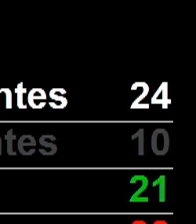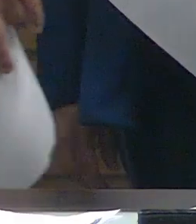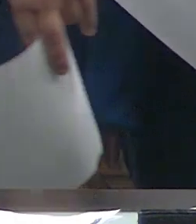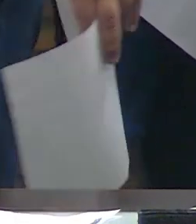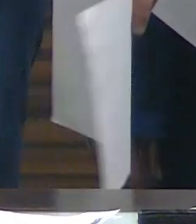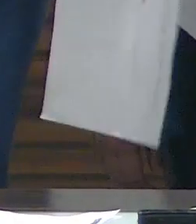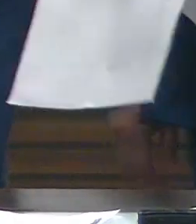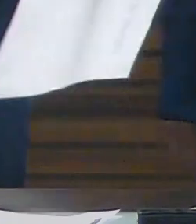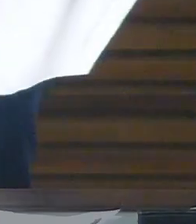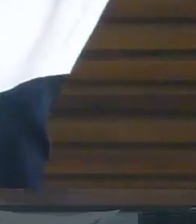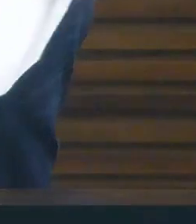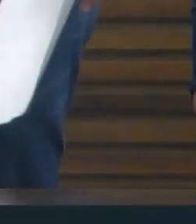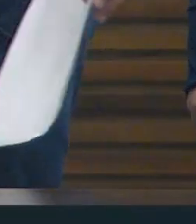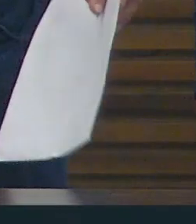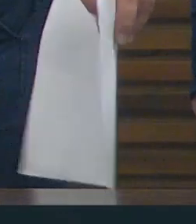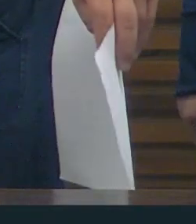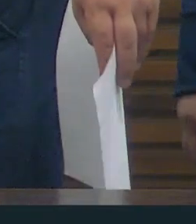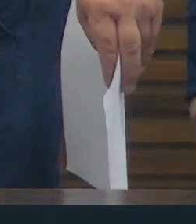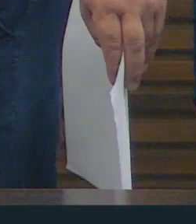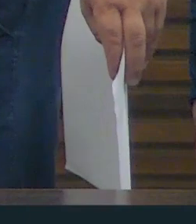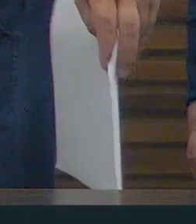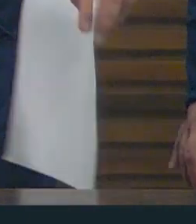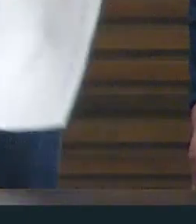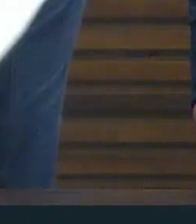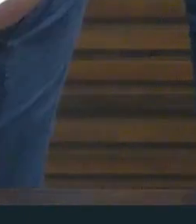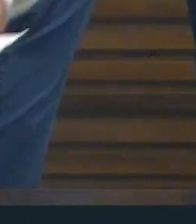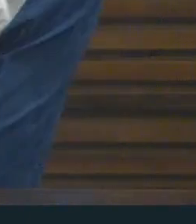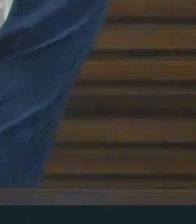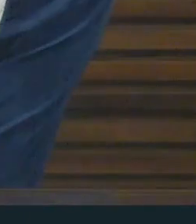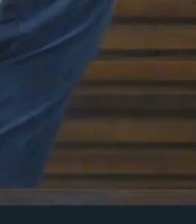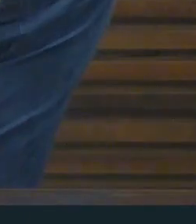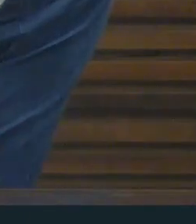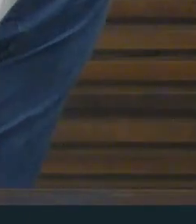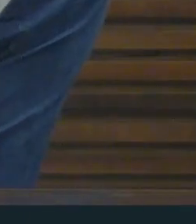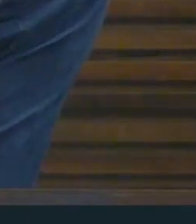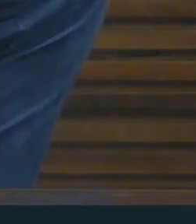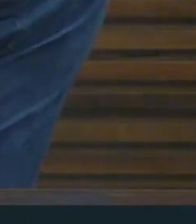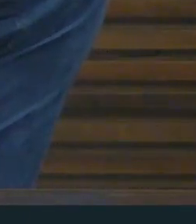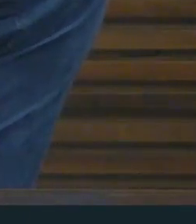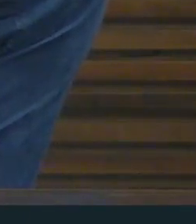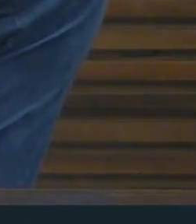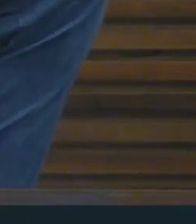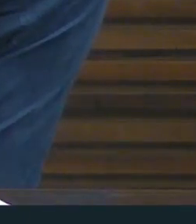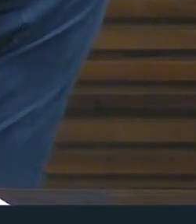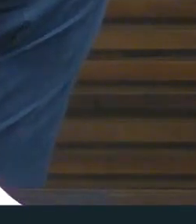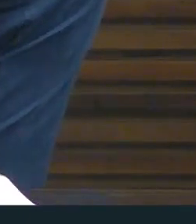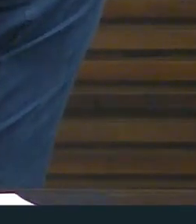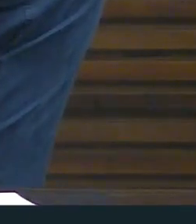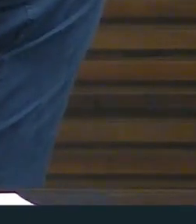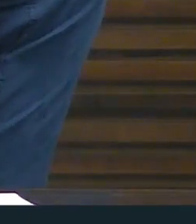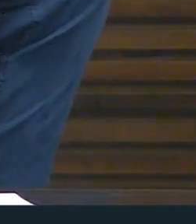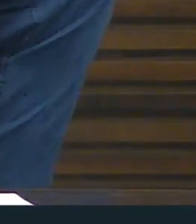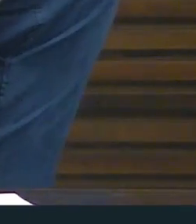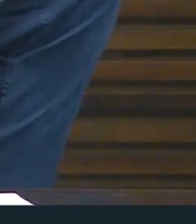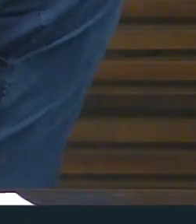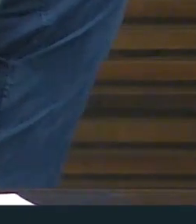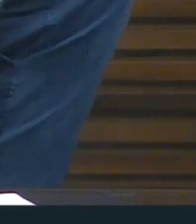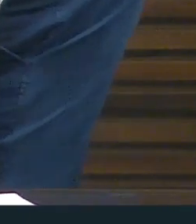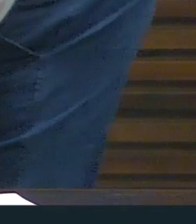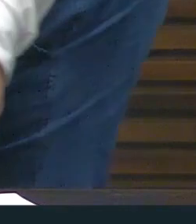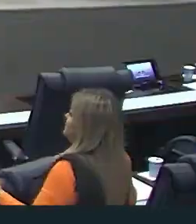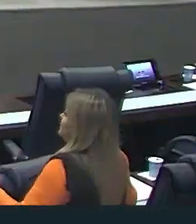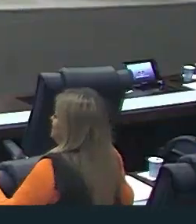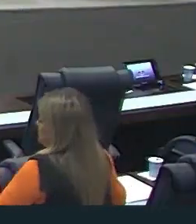Encerrada a votação, considerado as comissões. Questão de ordem, vereadora Janete Rocha Pietá.